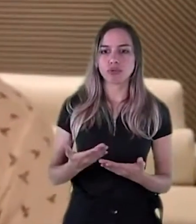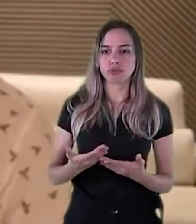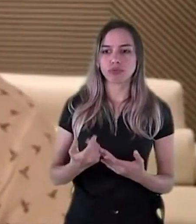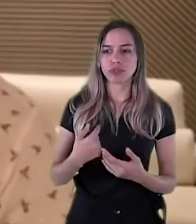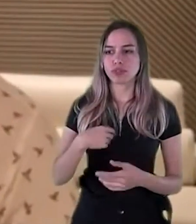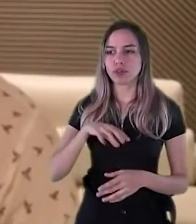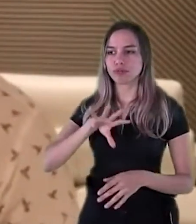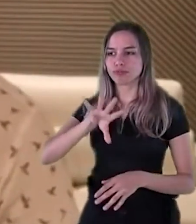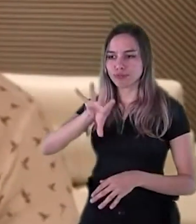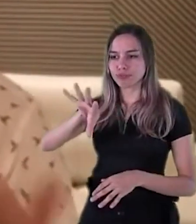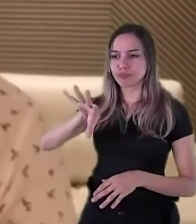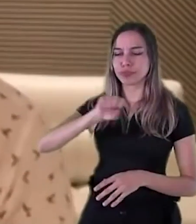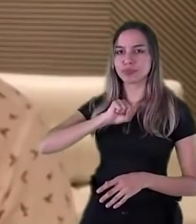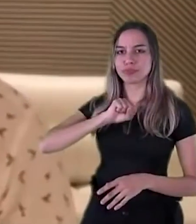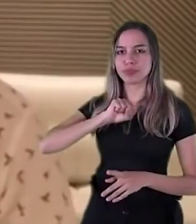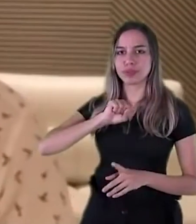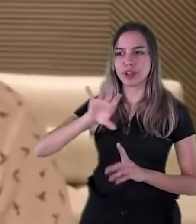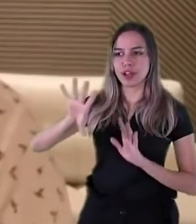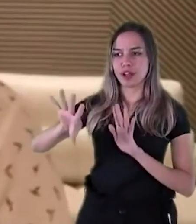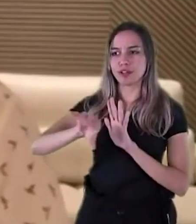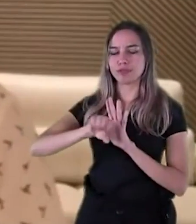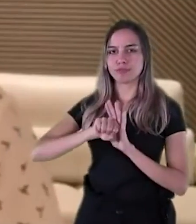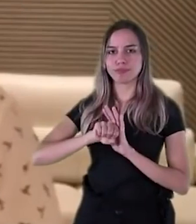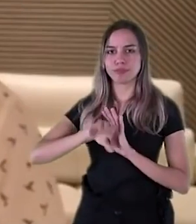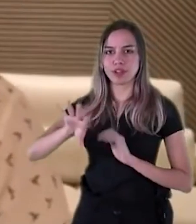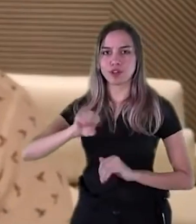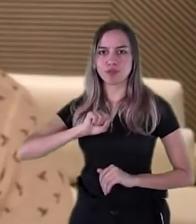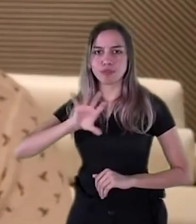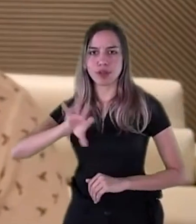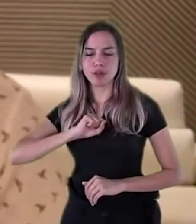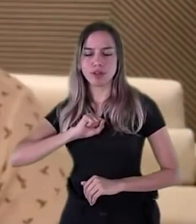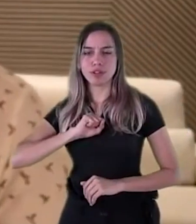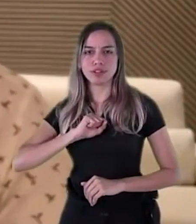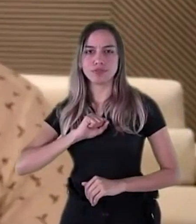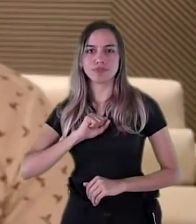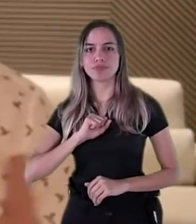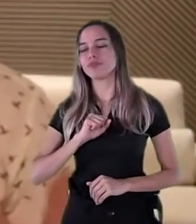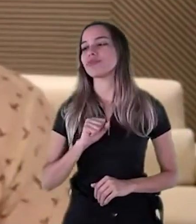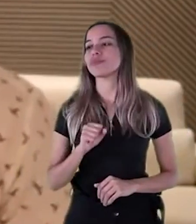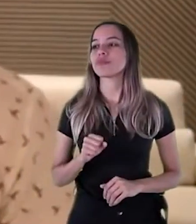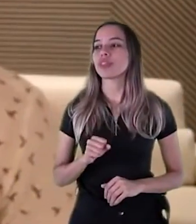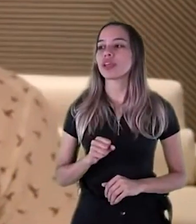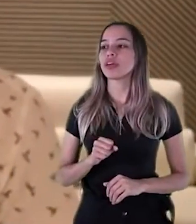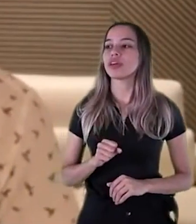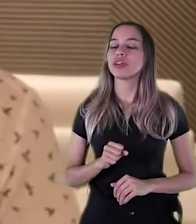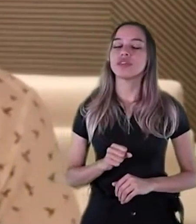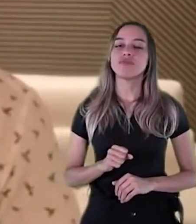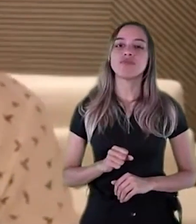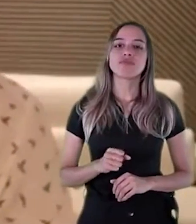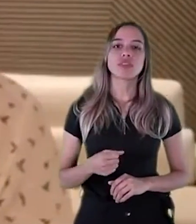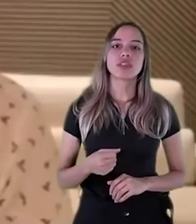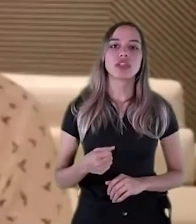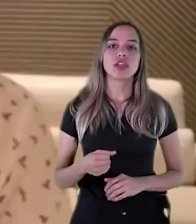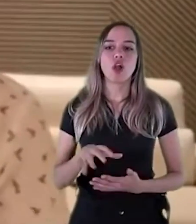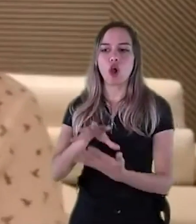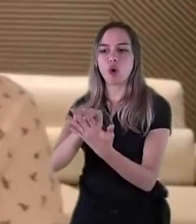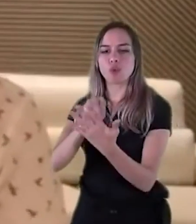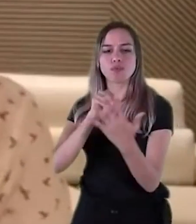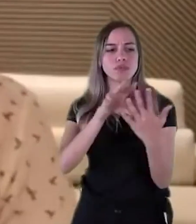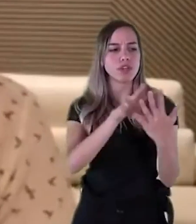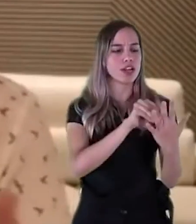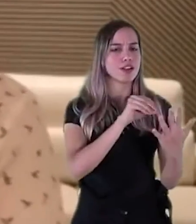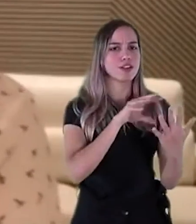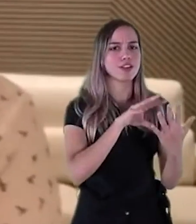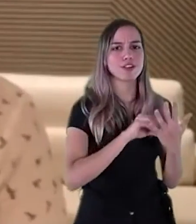né? E não nos tornamos outros que tenha, de alguma forma, uma coerência com a nossa essência. A gente se